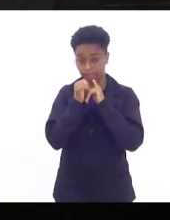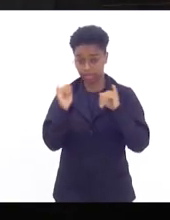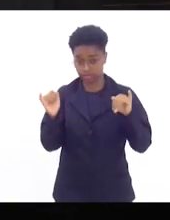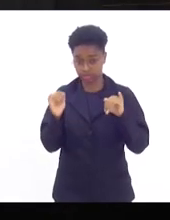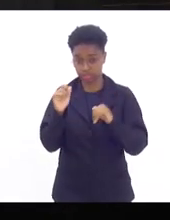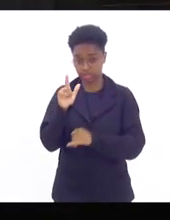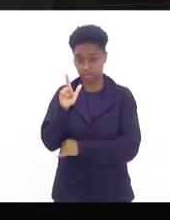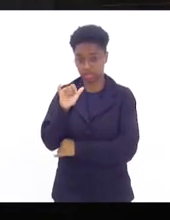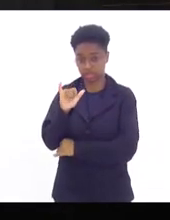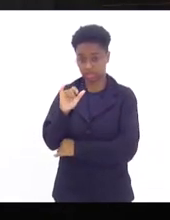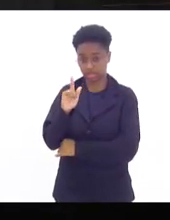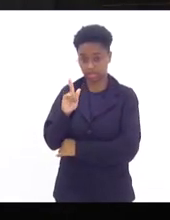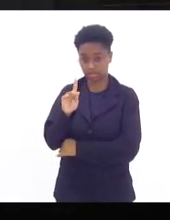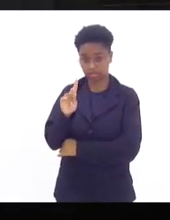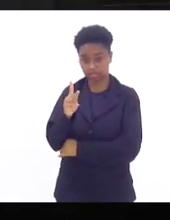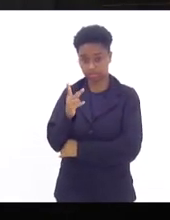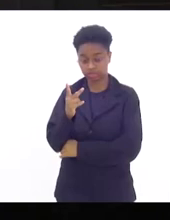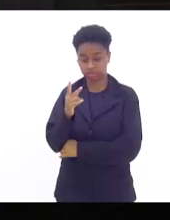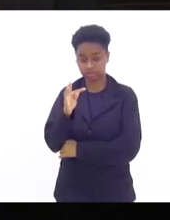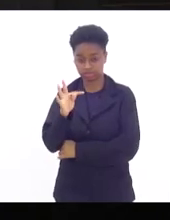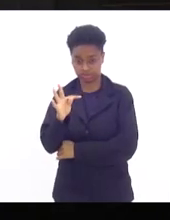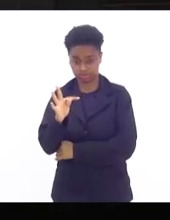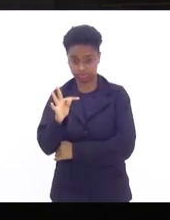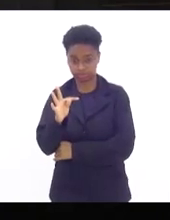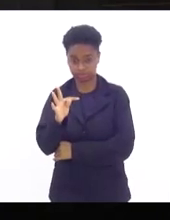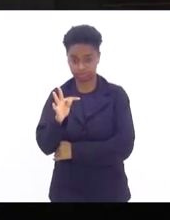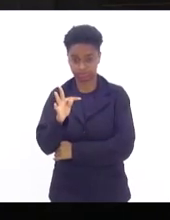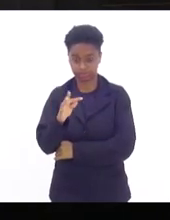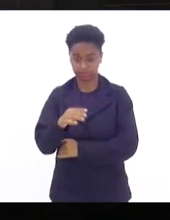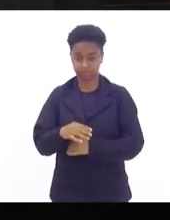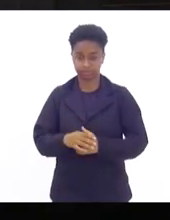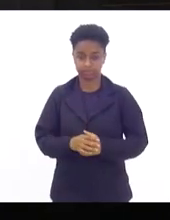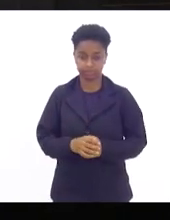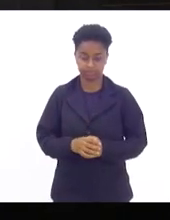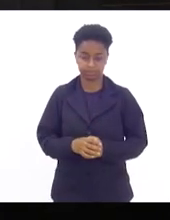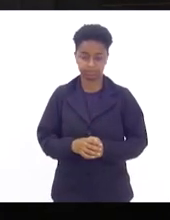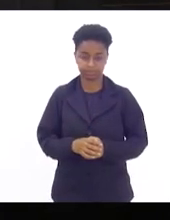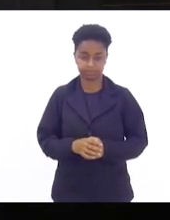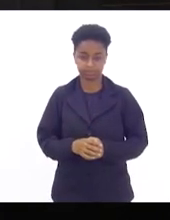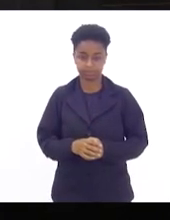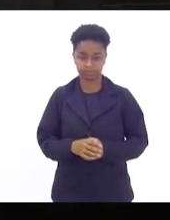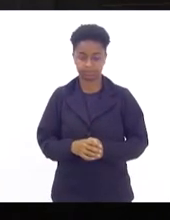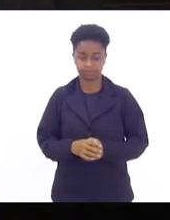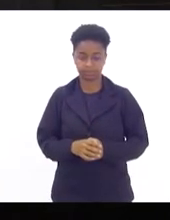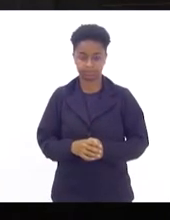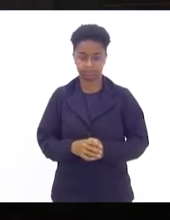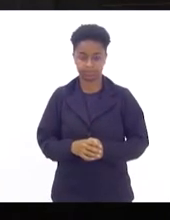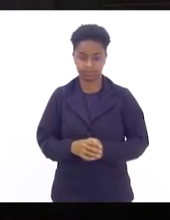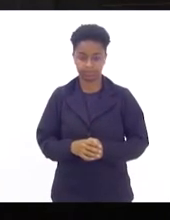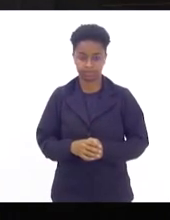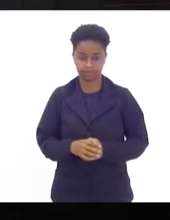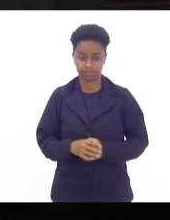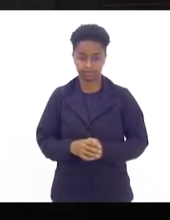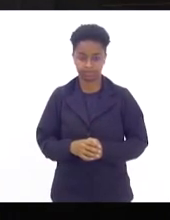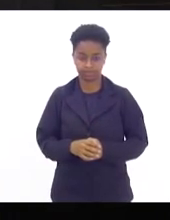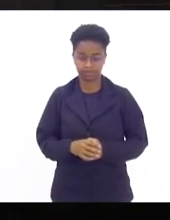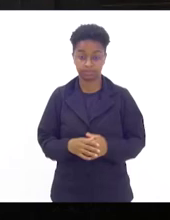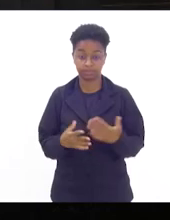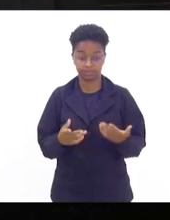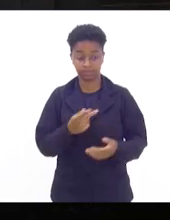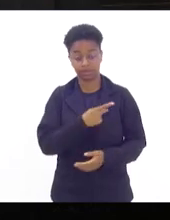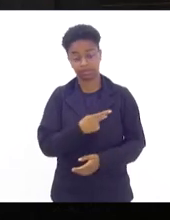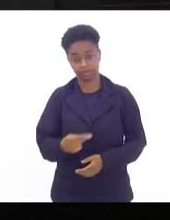prestadora de serviço de distribuição de energia elétrica, senhor presidente